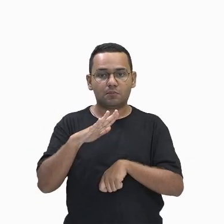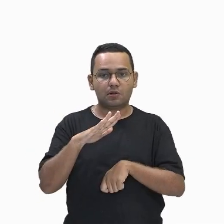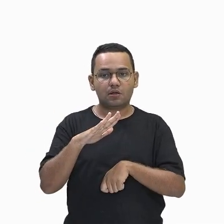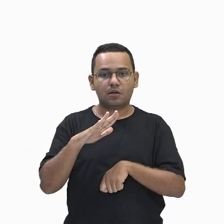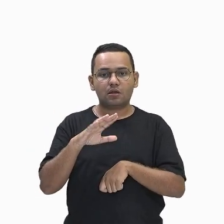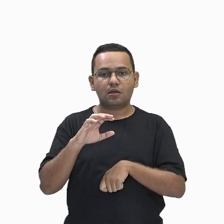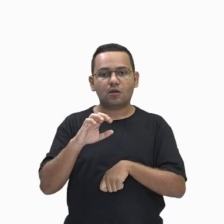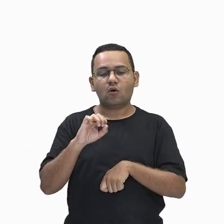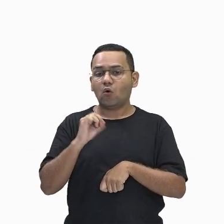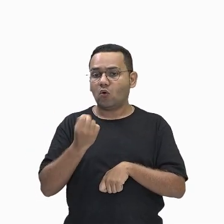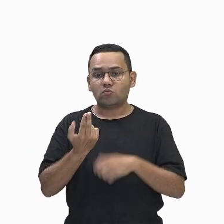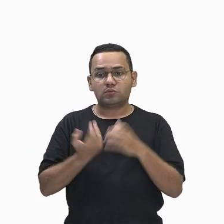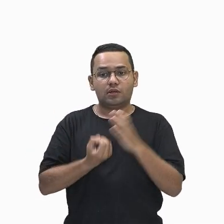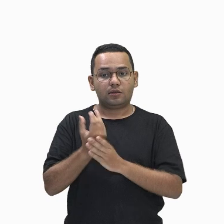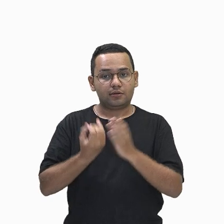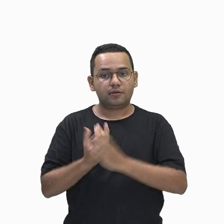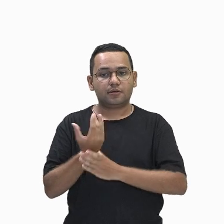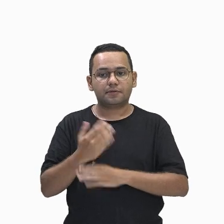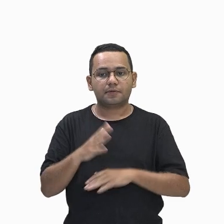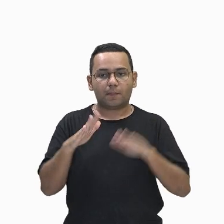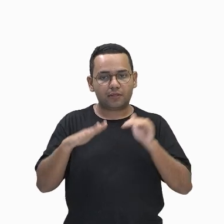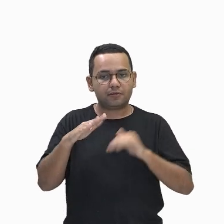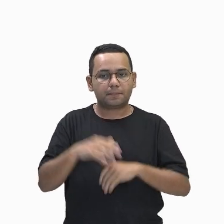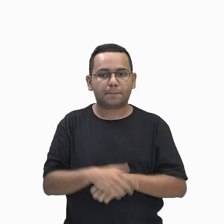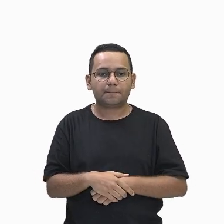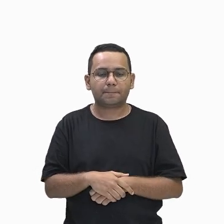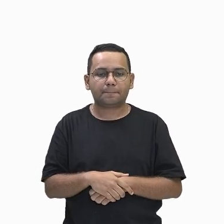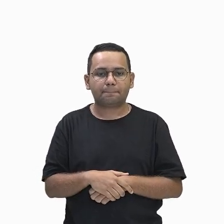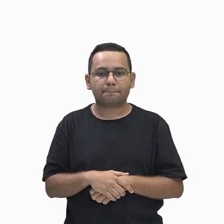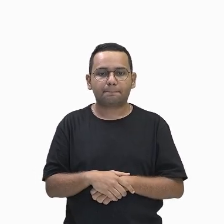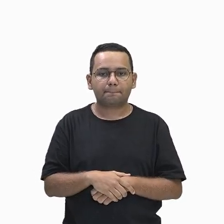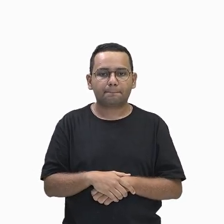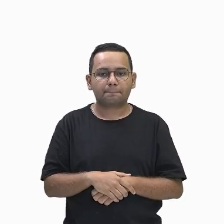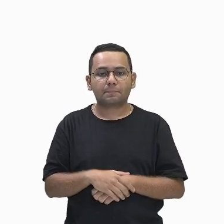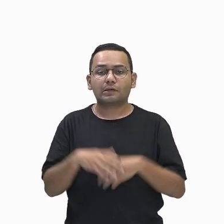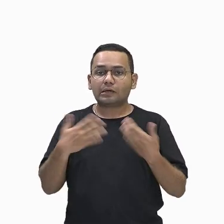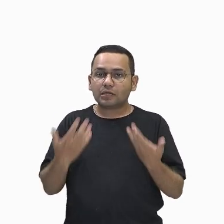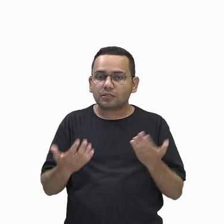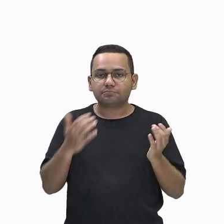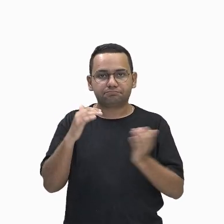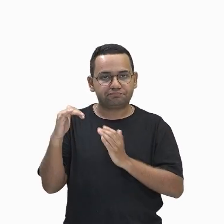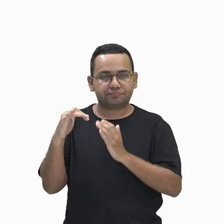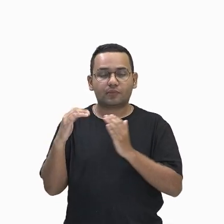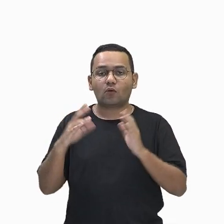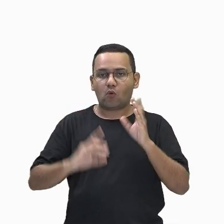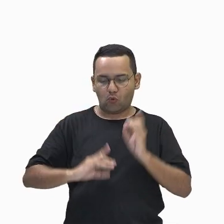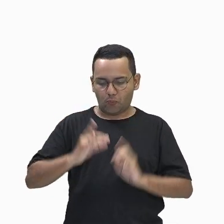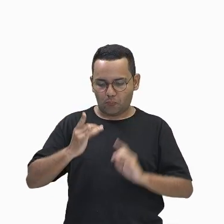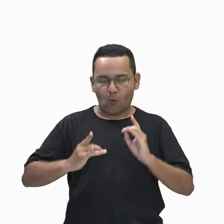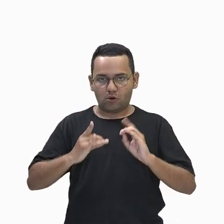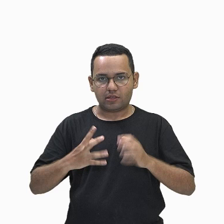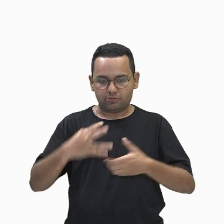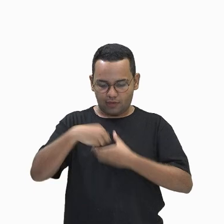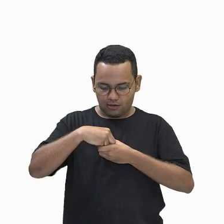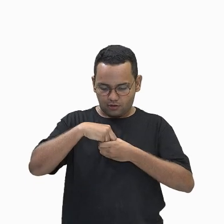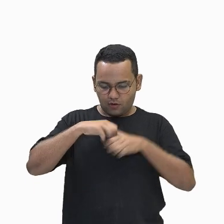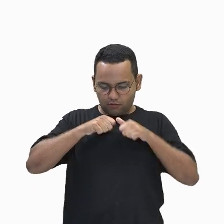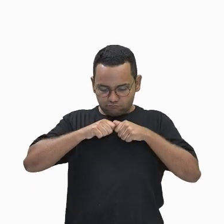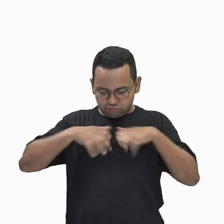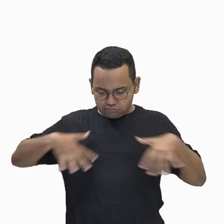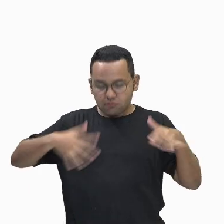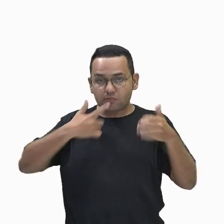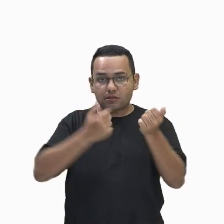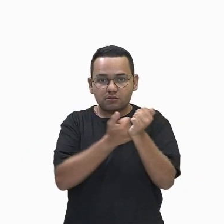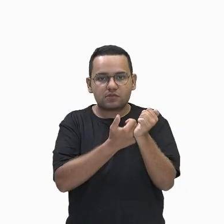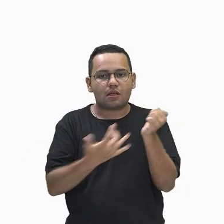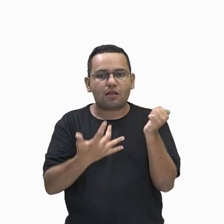a ser produzido. Esses hormônios, eles viajam pela corrente sanguínea e se ligam a receptores específicos